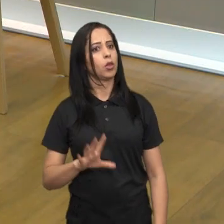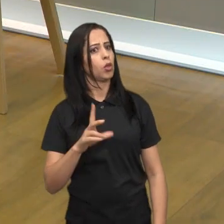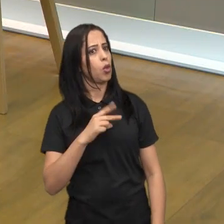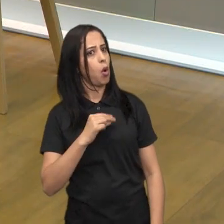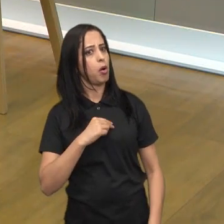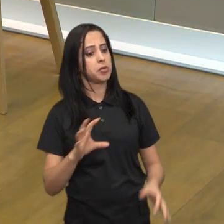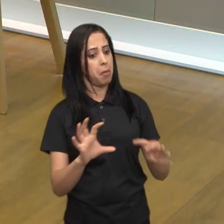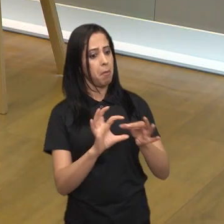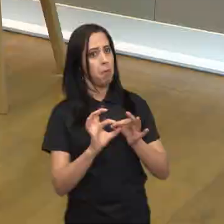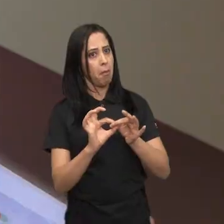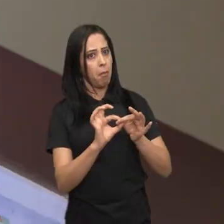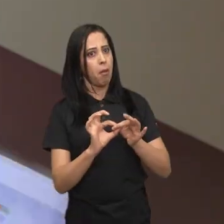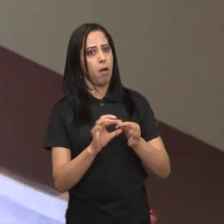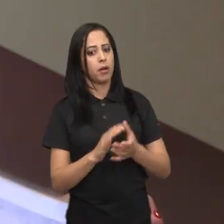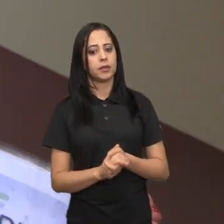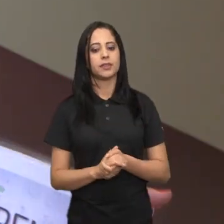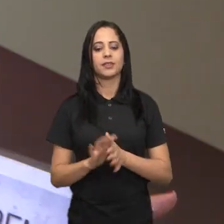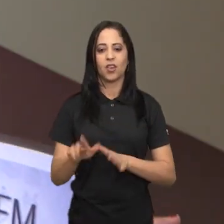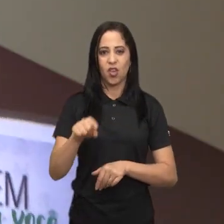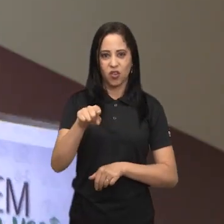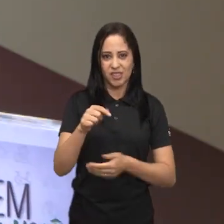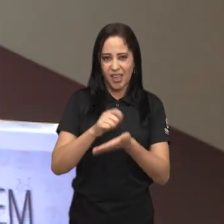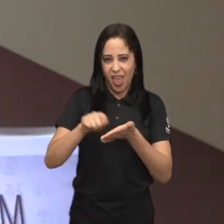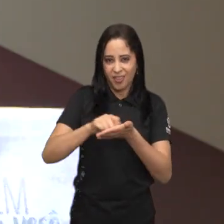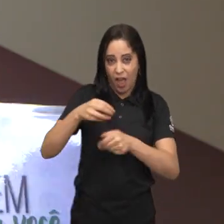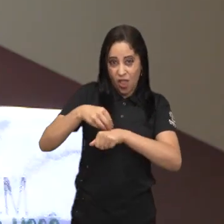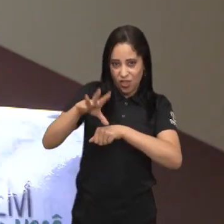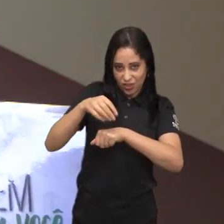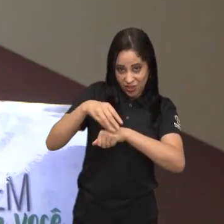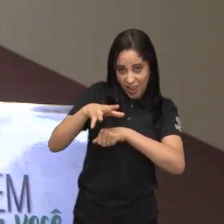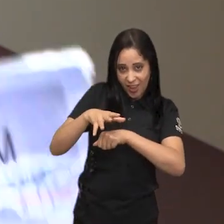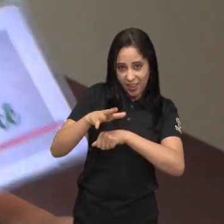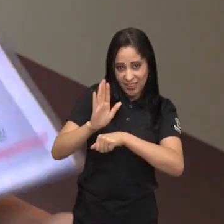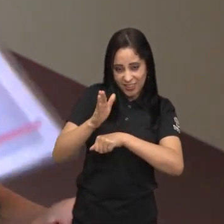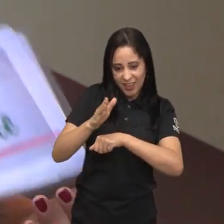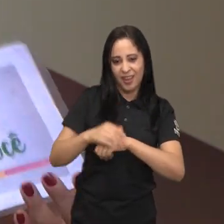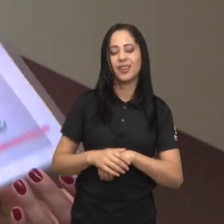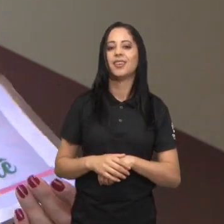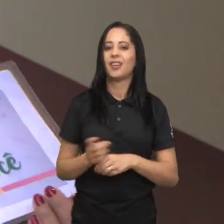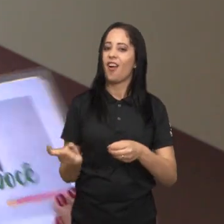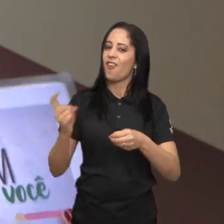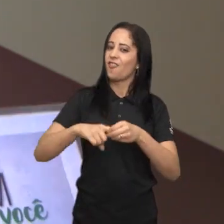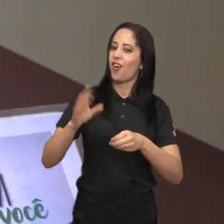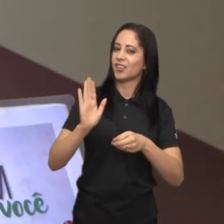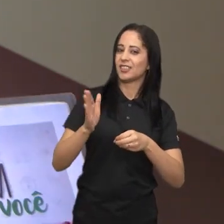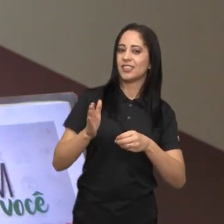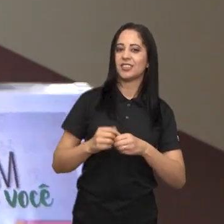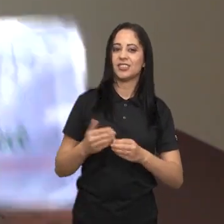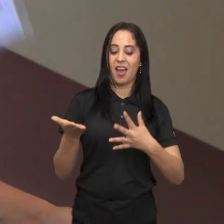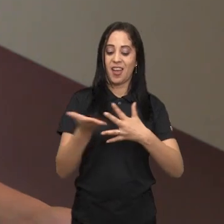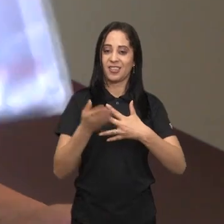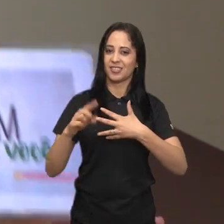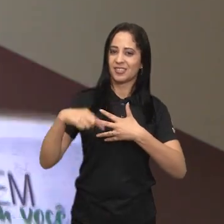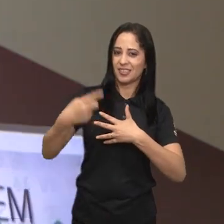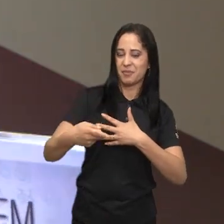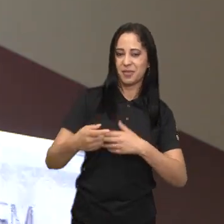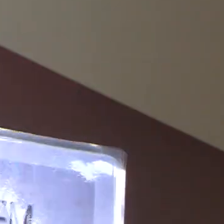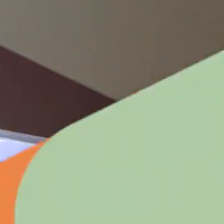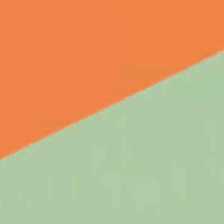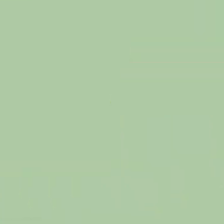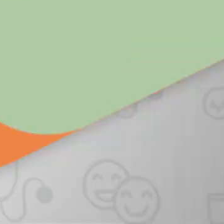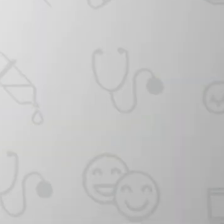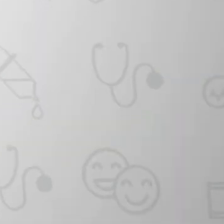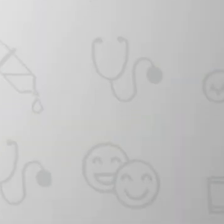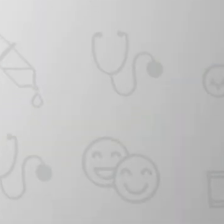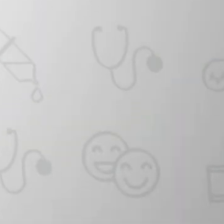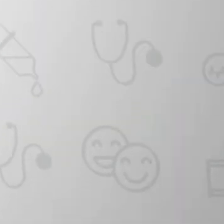ligada à outra. E aí, tá anotando as dicas da doutora Juliana Paola? A gente volta daqui a pouquinho, depois do intervalo. Não saia daí.